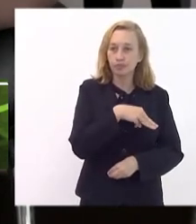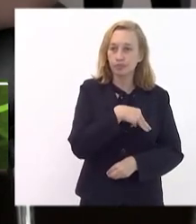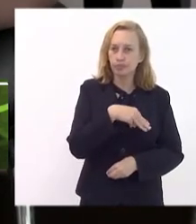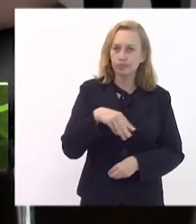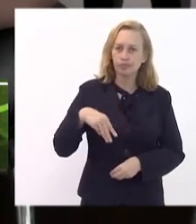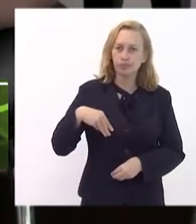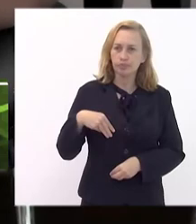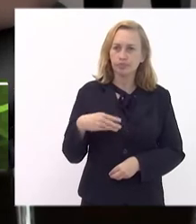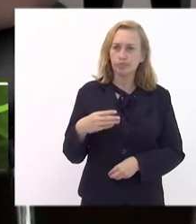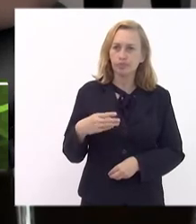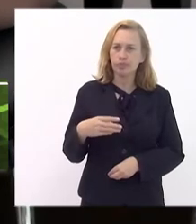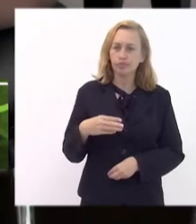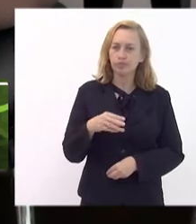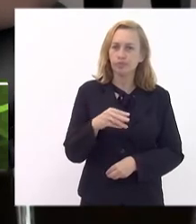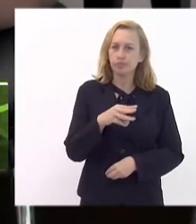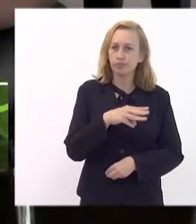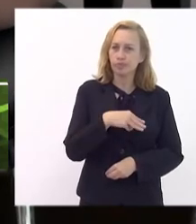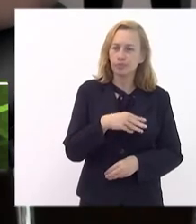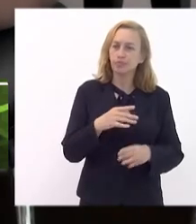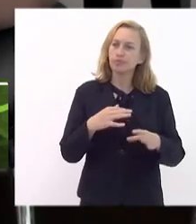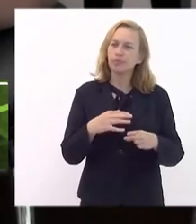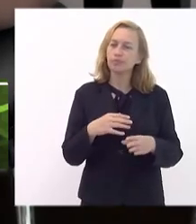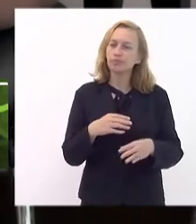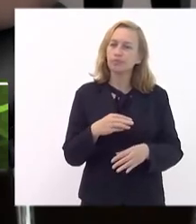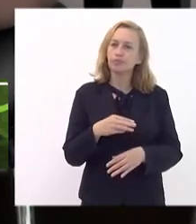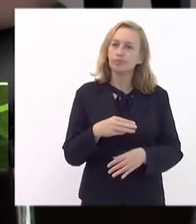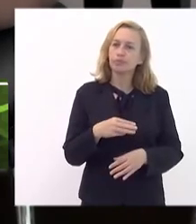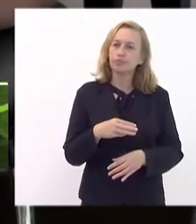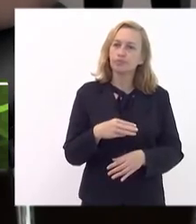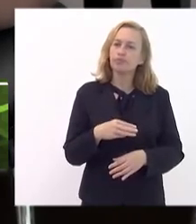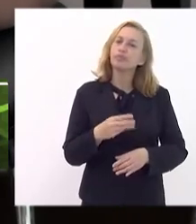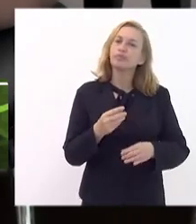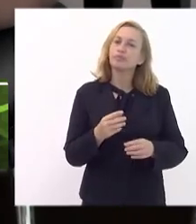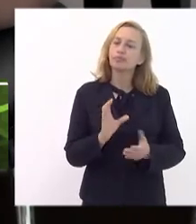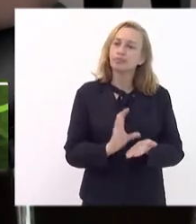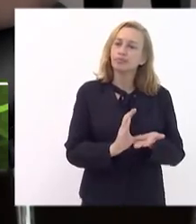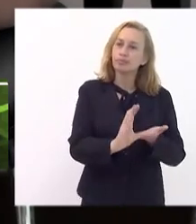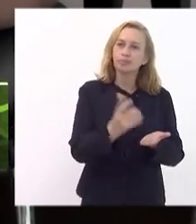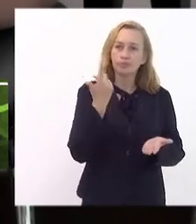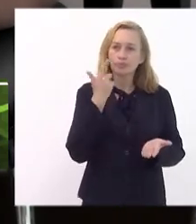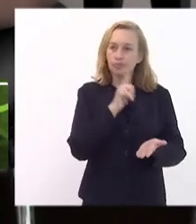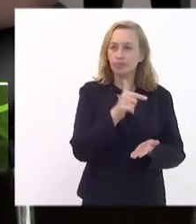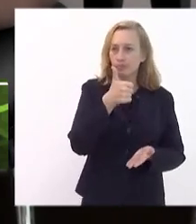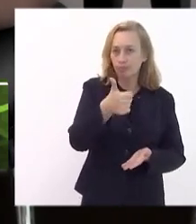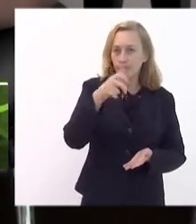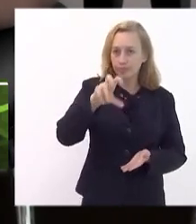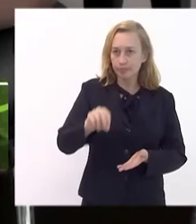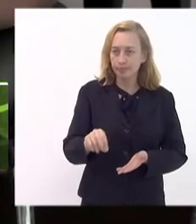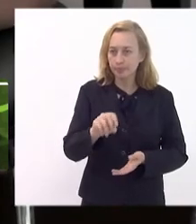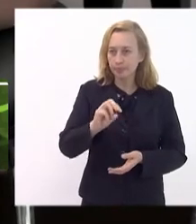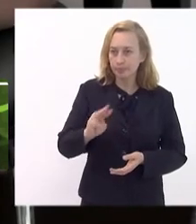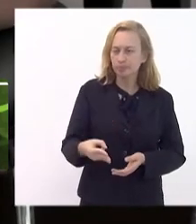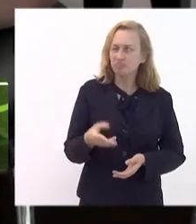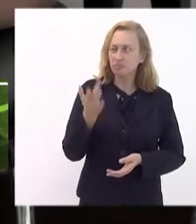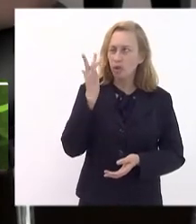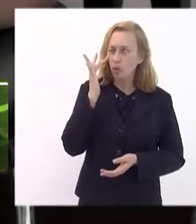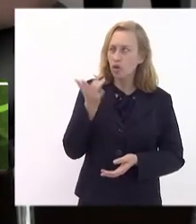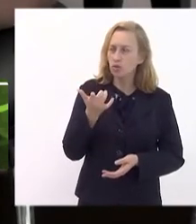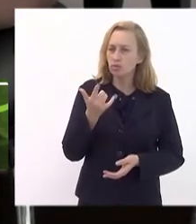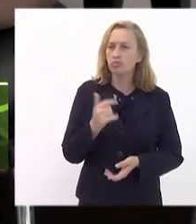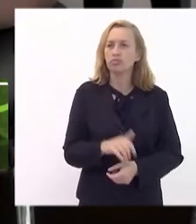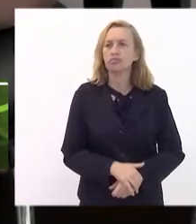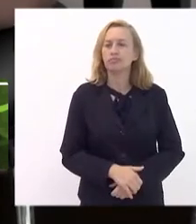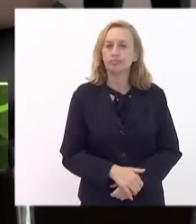época, no Ministério das Cidades, e a gente, para busca de recursos, e a gente conseguiu, na época, 150 milhões, se eu não me engano,